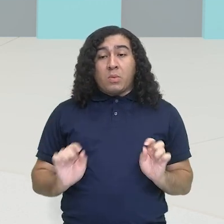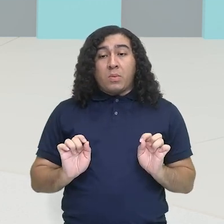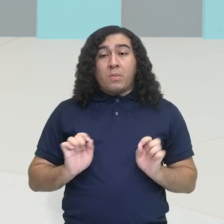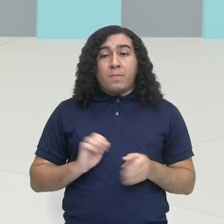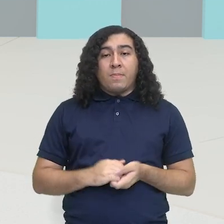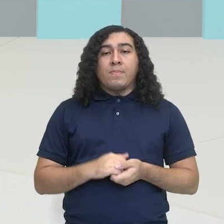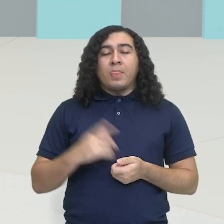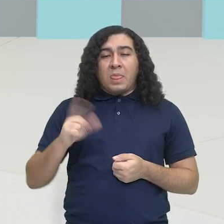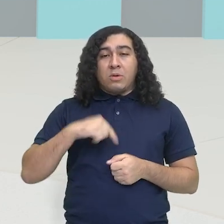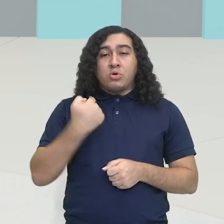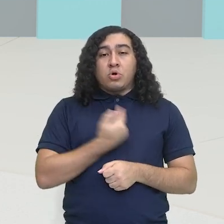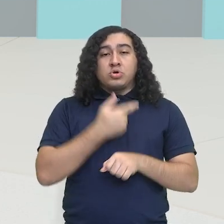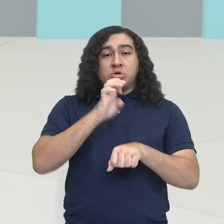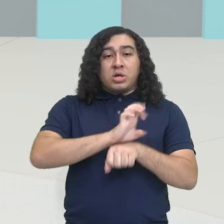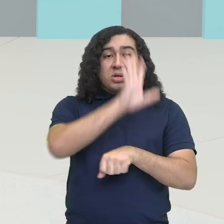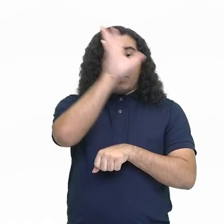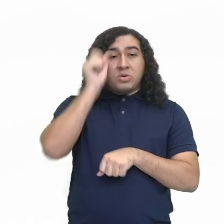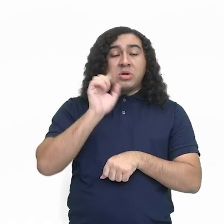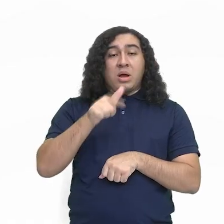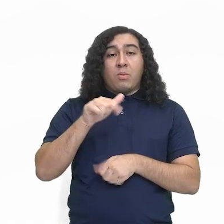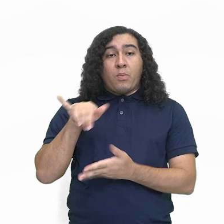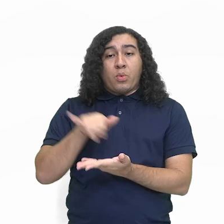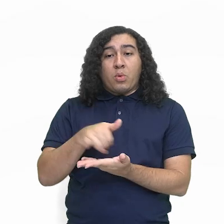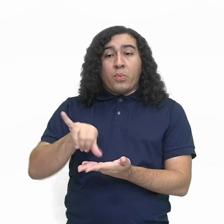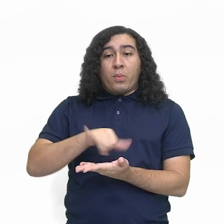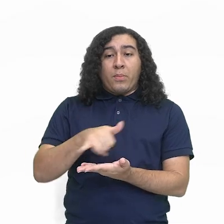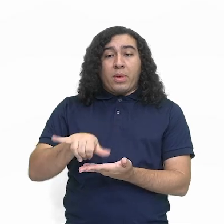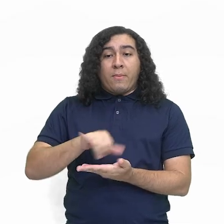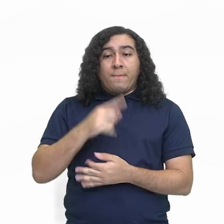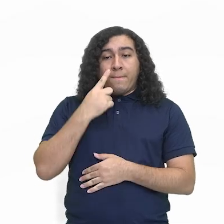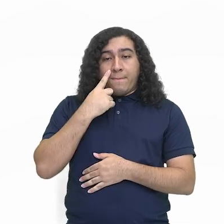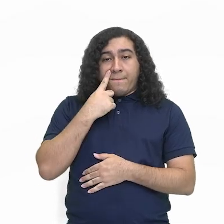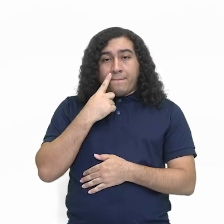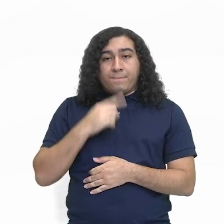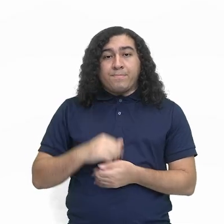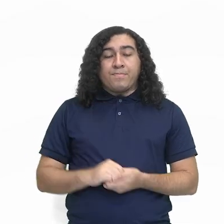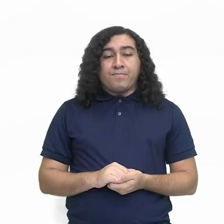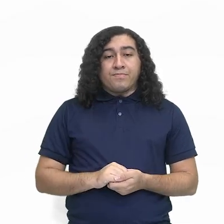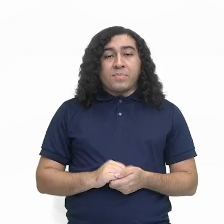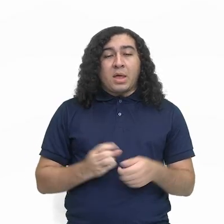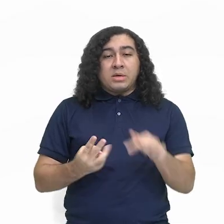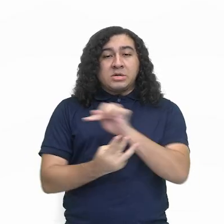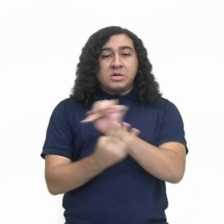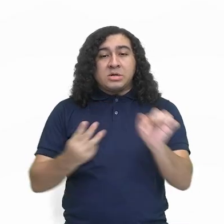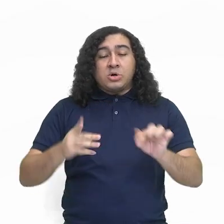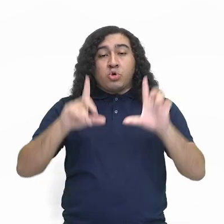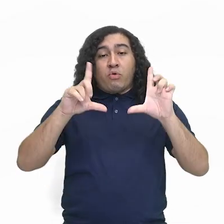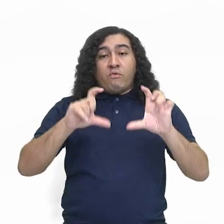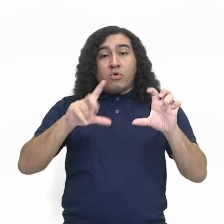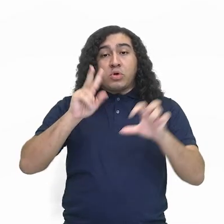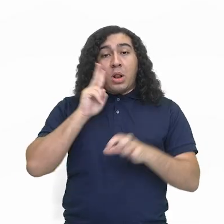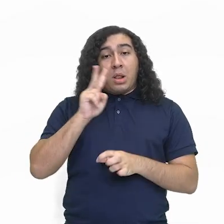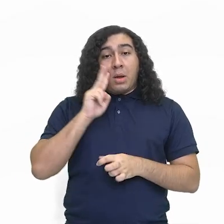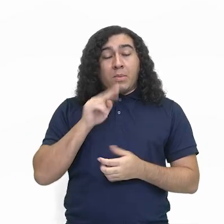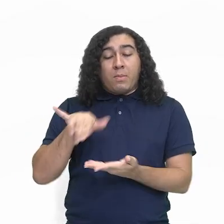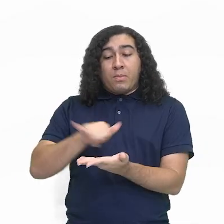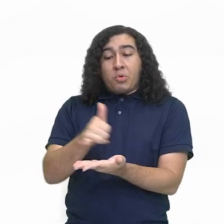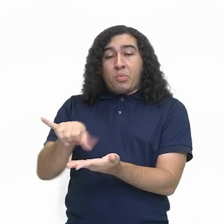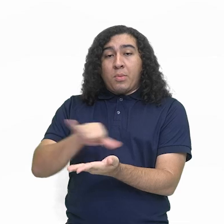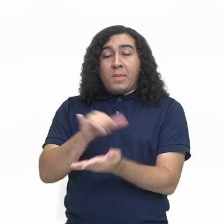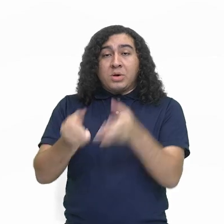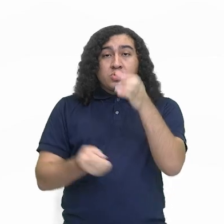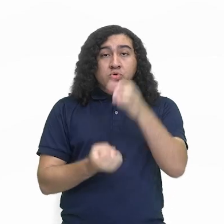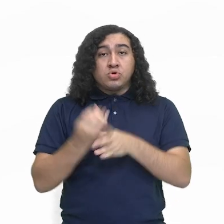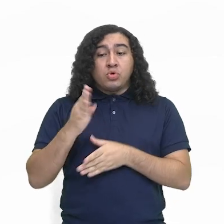para o nosso Amazonas, que é o boi-bumbá. Então, observe aí nessas 3 fotinhos, lembrando que o boi-bumbá ele tem origem